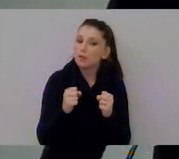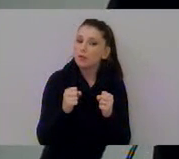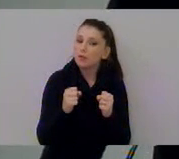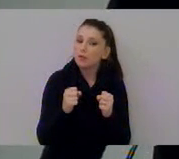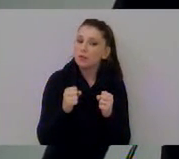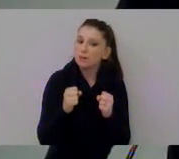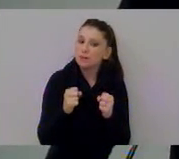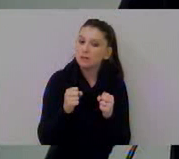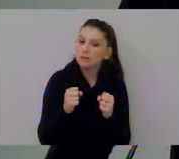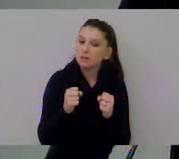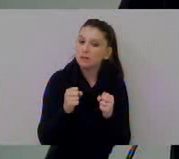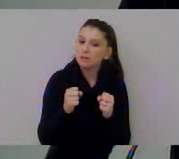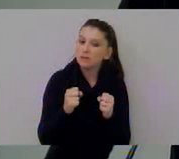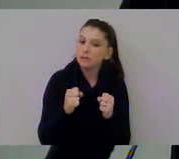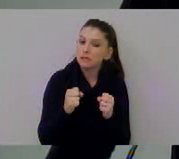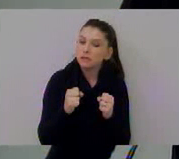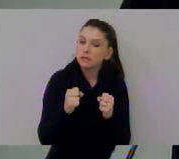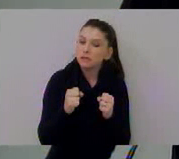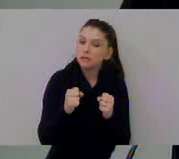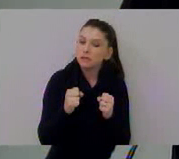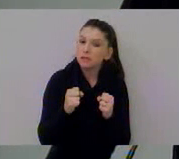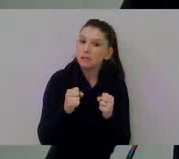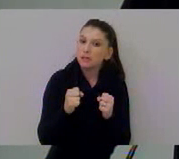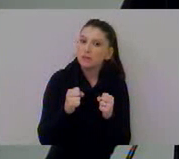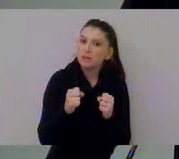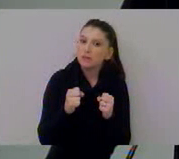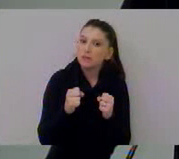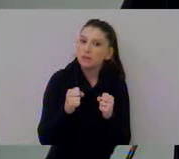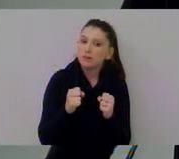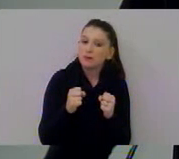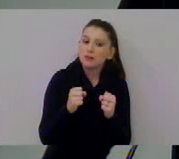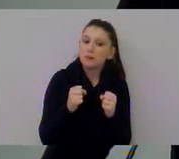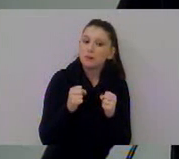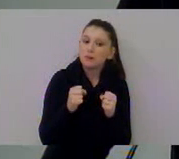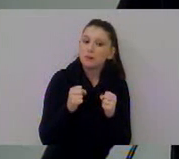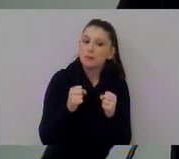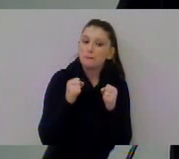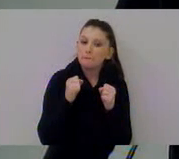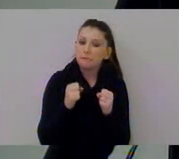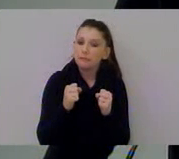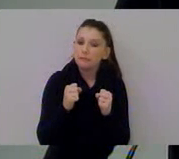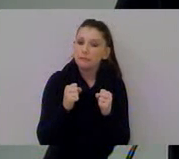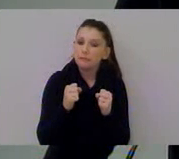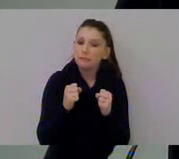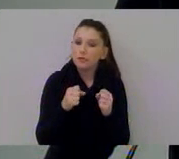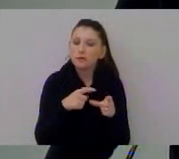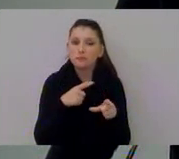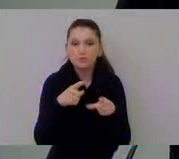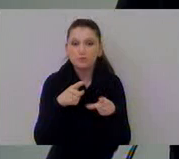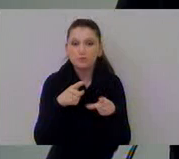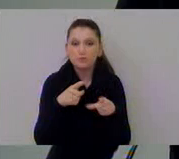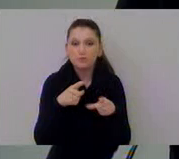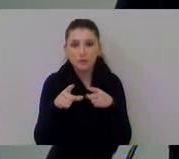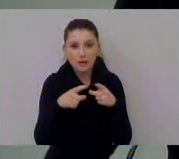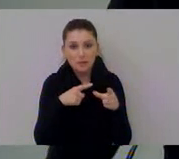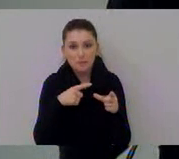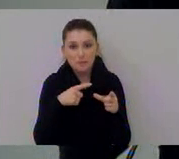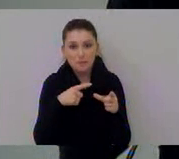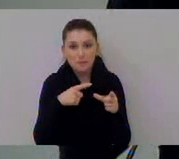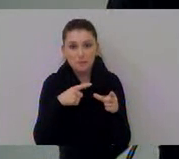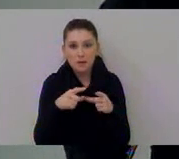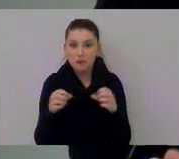desengolir o cabide de emprego e acabar com as secretarias